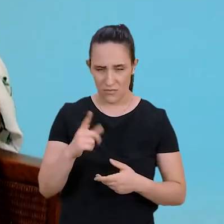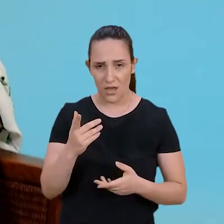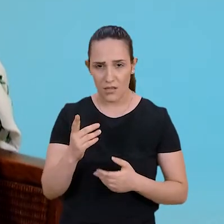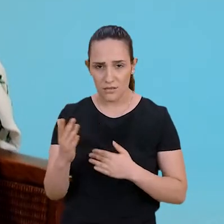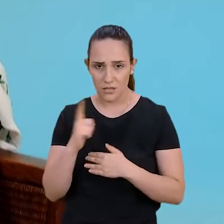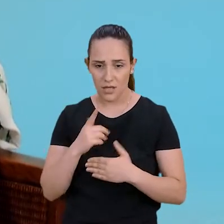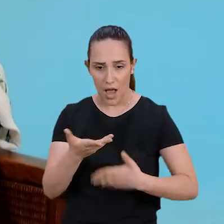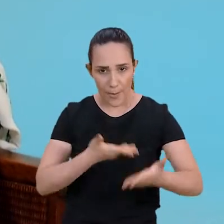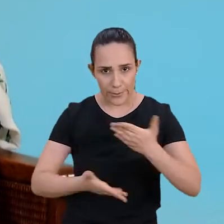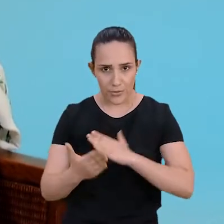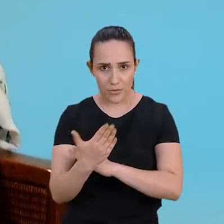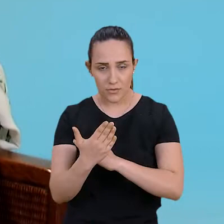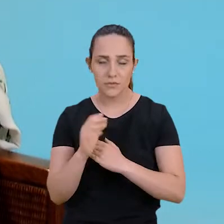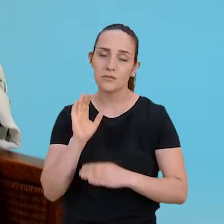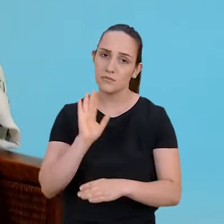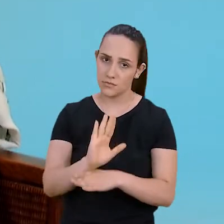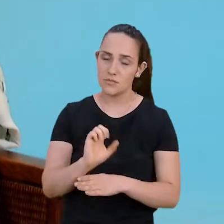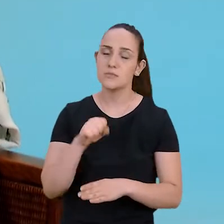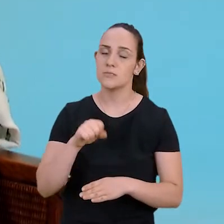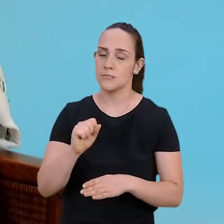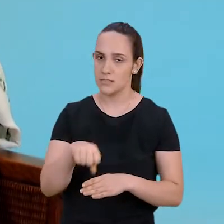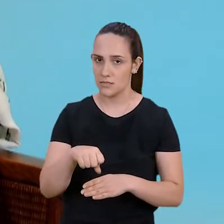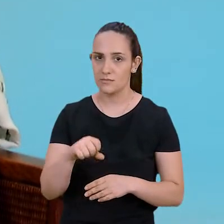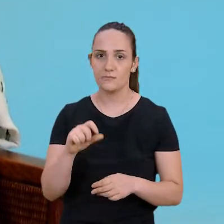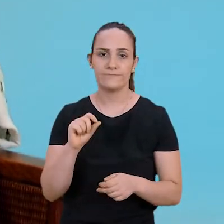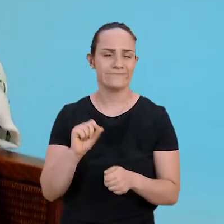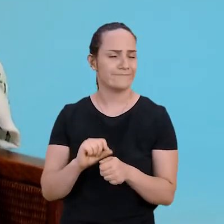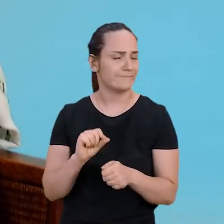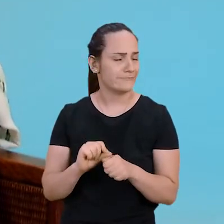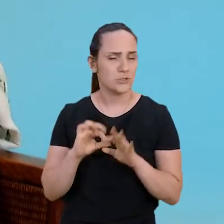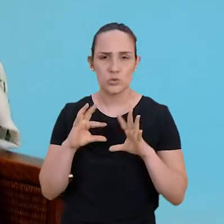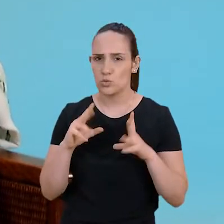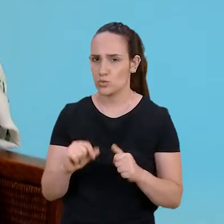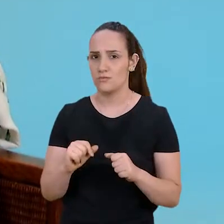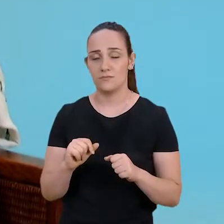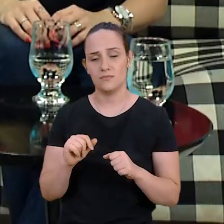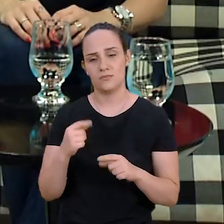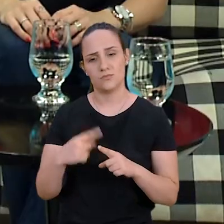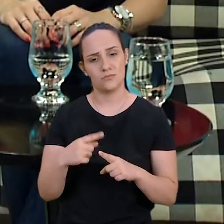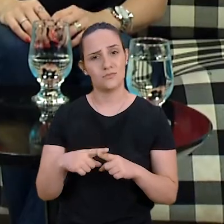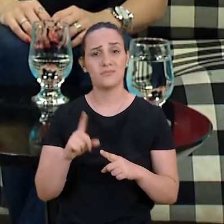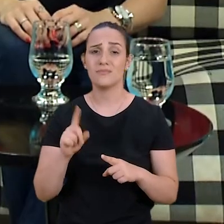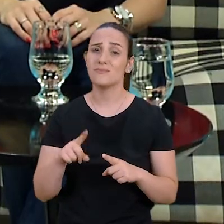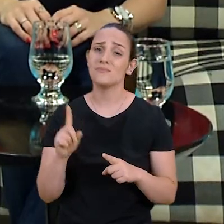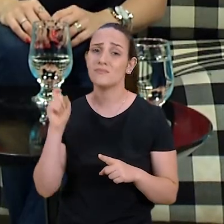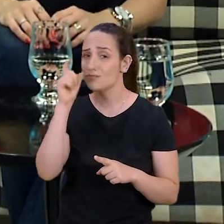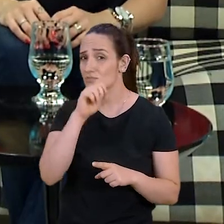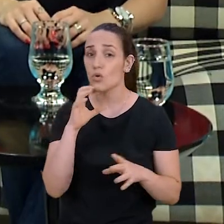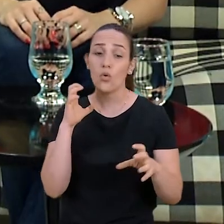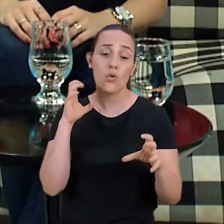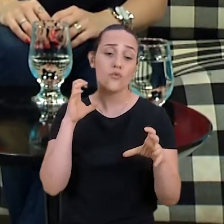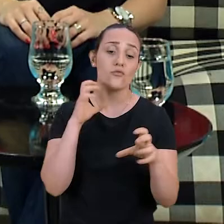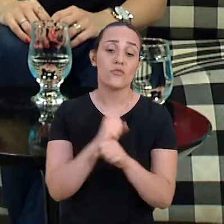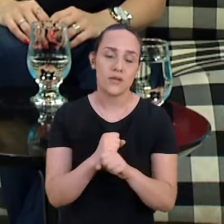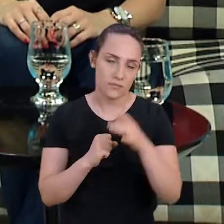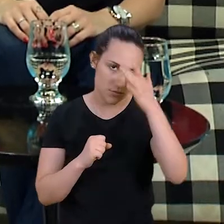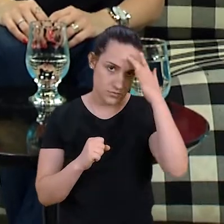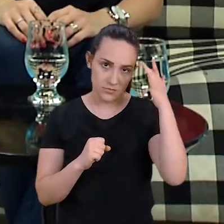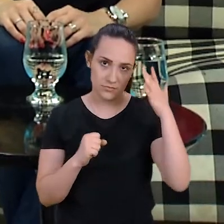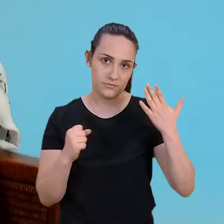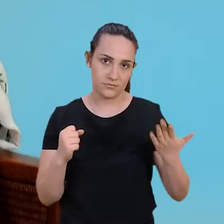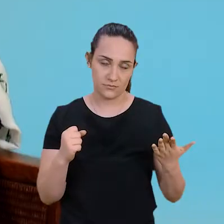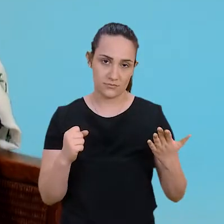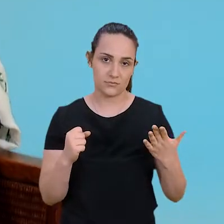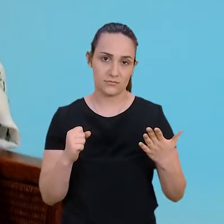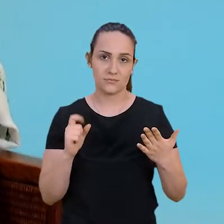de tudo, né, para apoiar, né? Porque é muito difícil. Hoje em dia, o tal da confiança também, porque não é qualquer um que